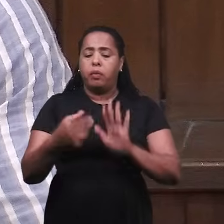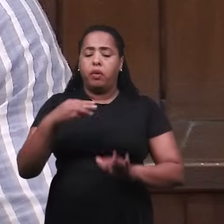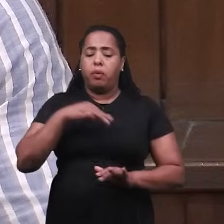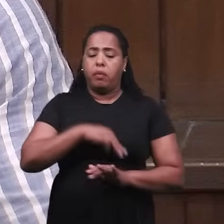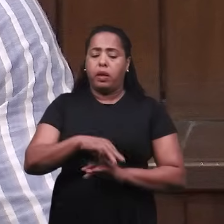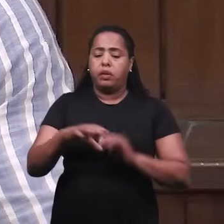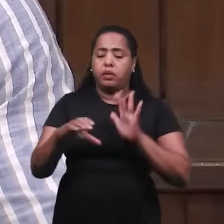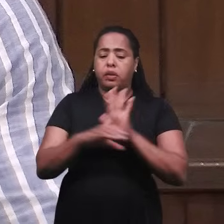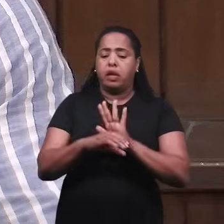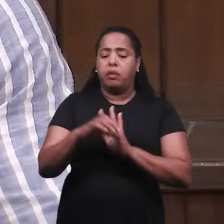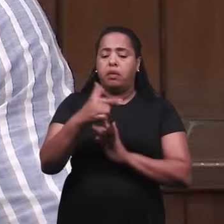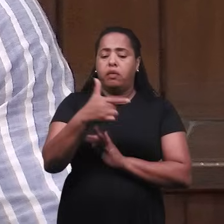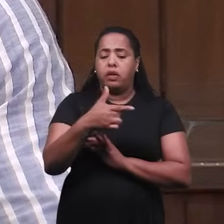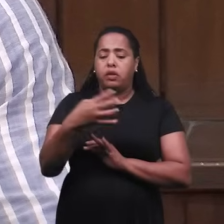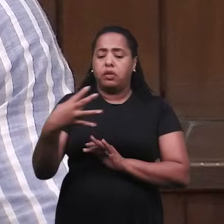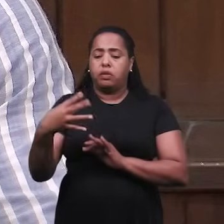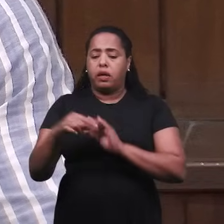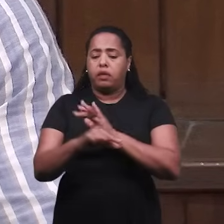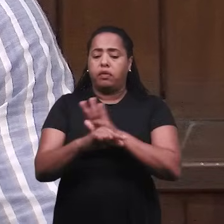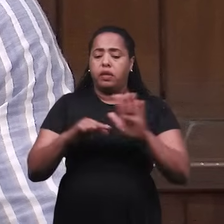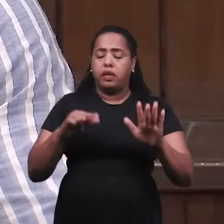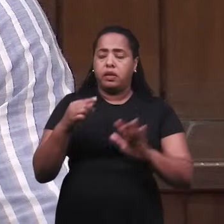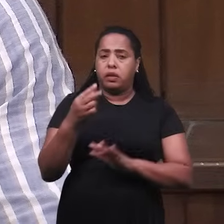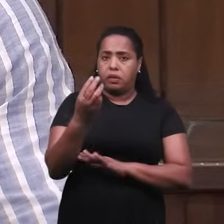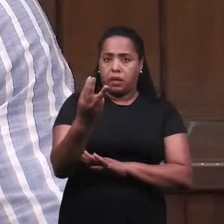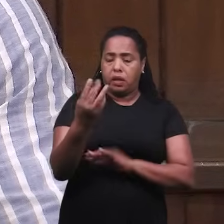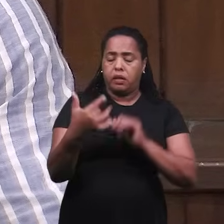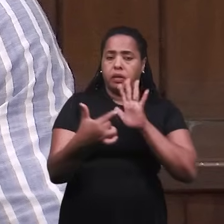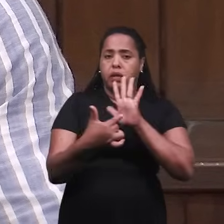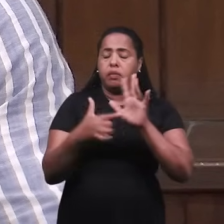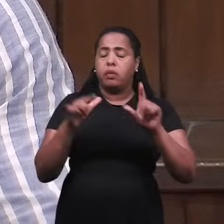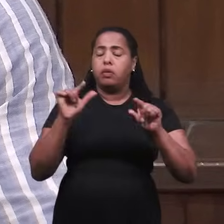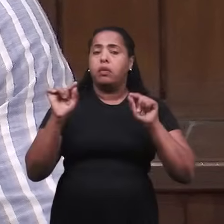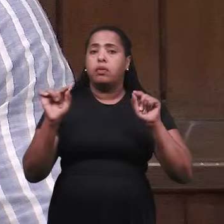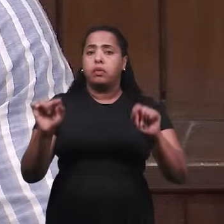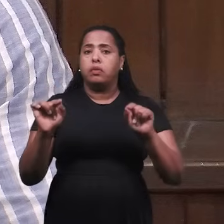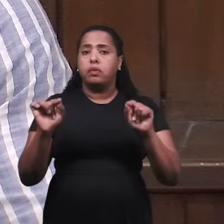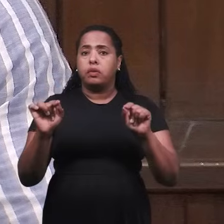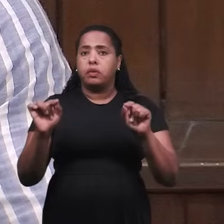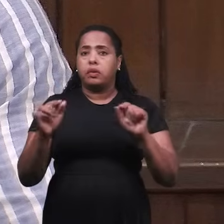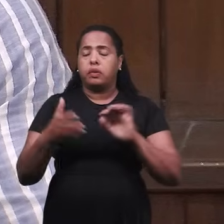no capítulo 24, versículo 3. Expressão,